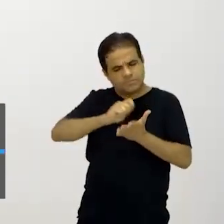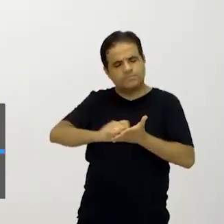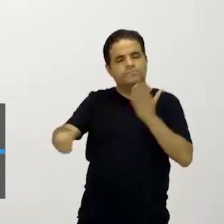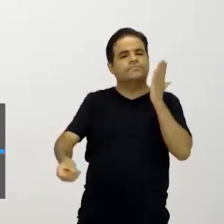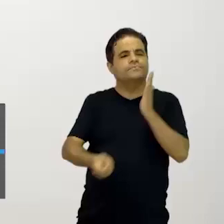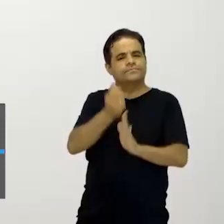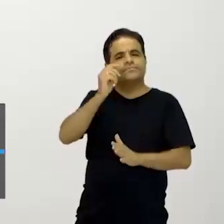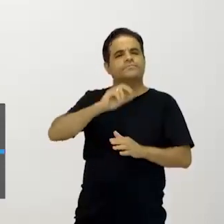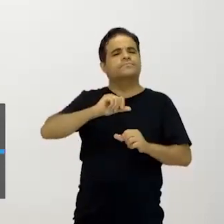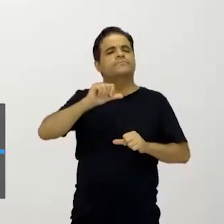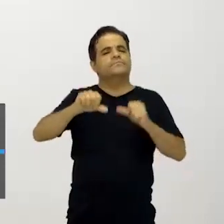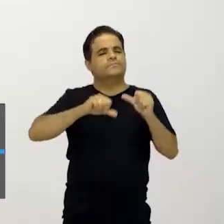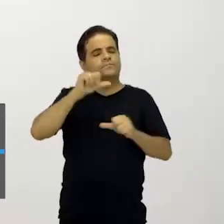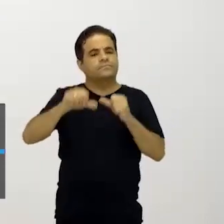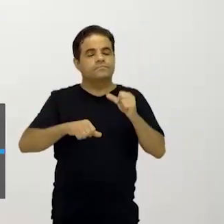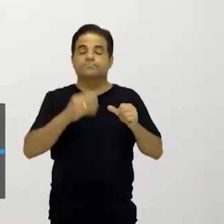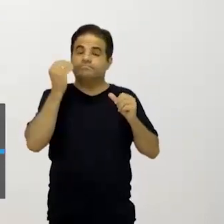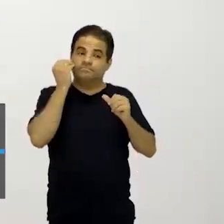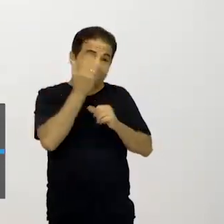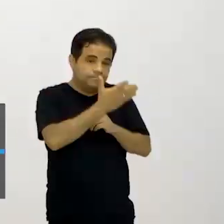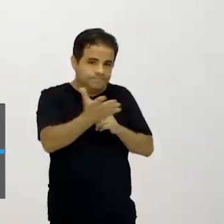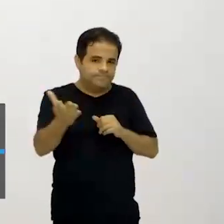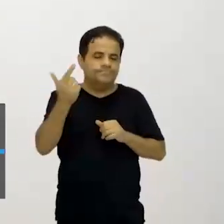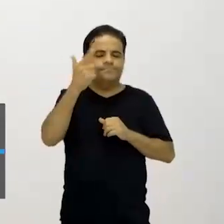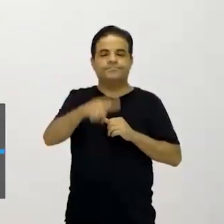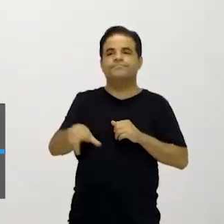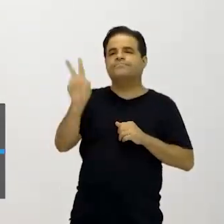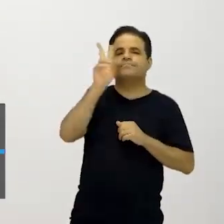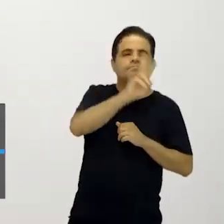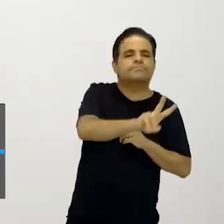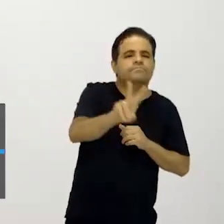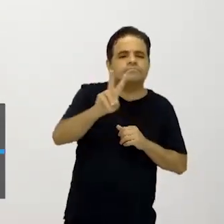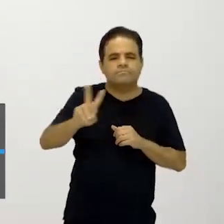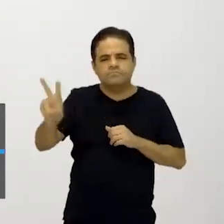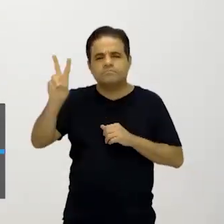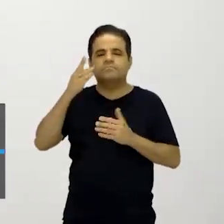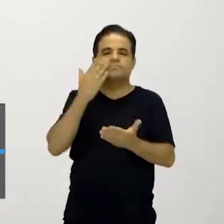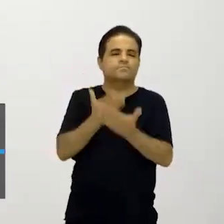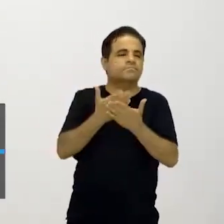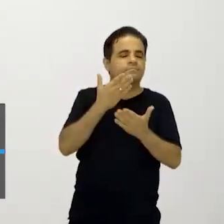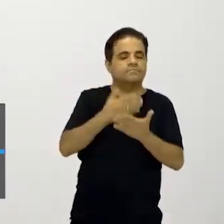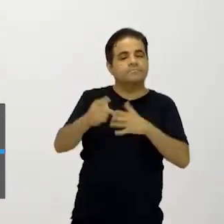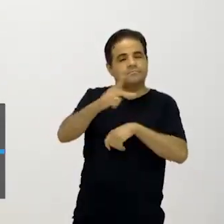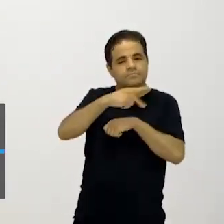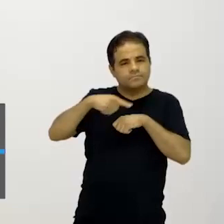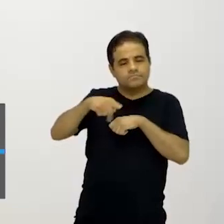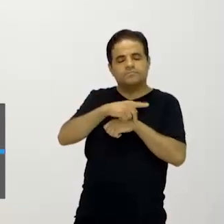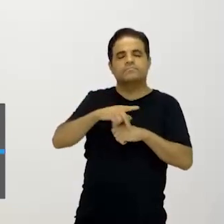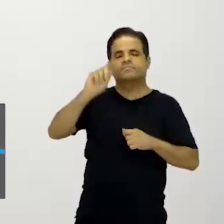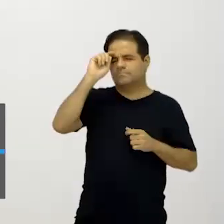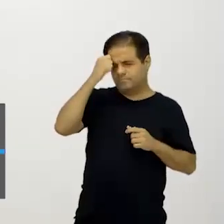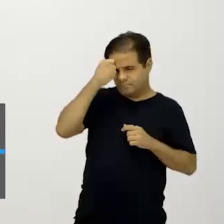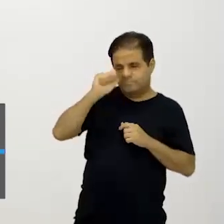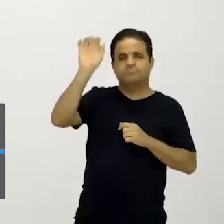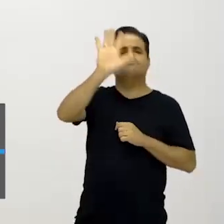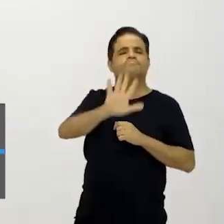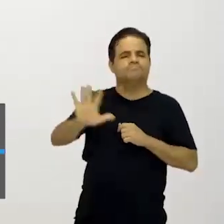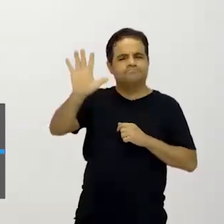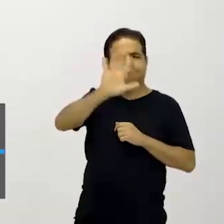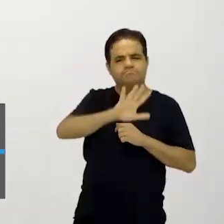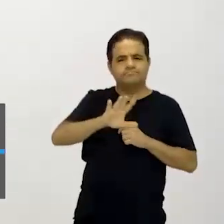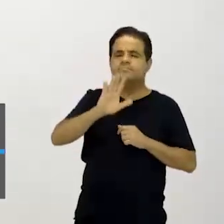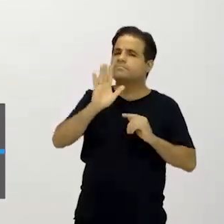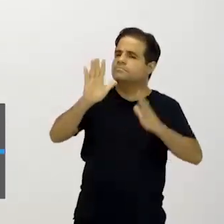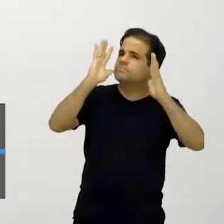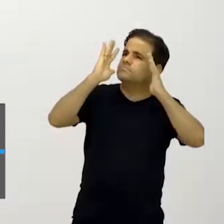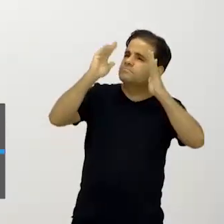aí mudança, mostrando um outro olhar sobre esses países africanos, tá? Então, já